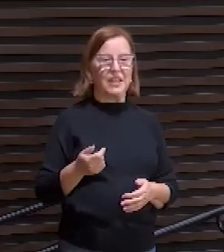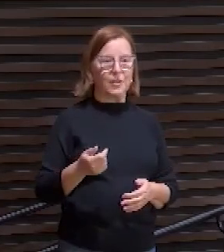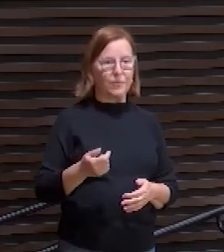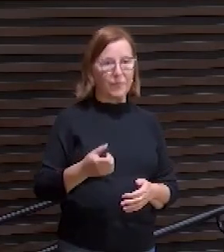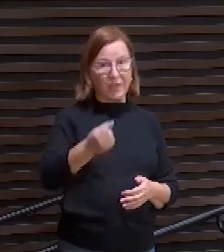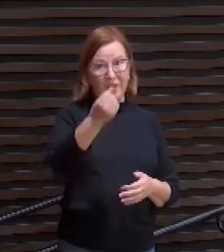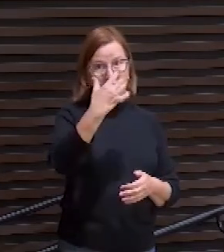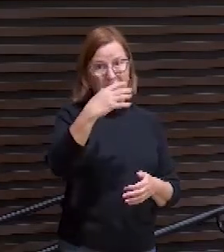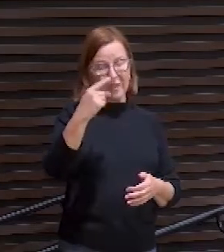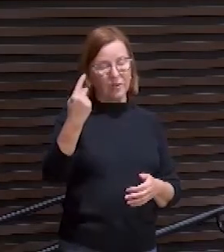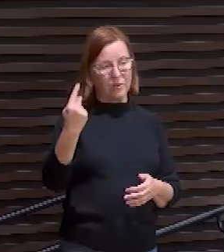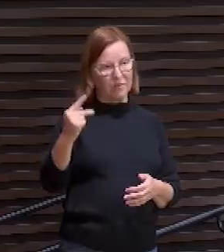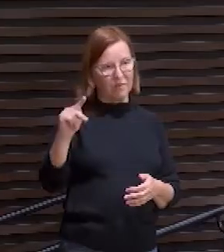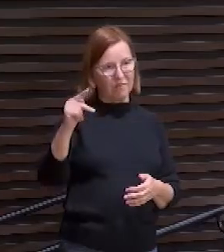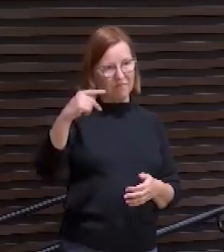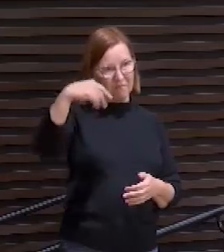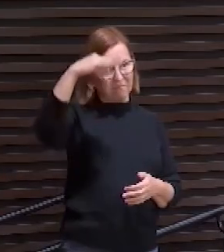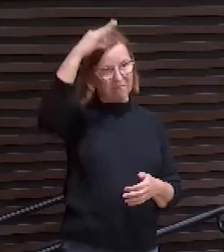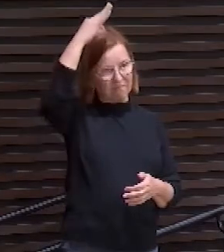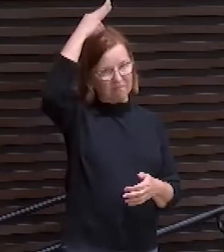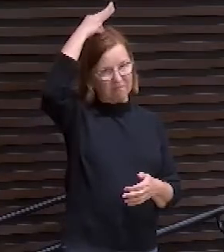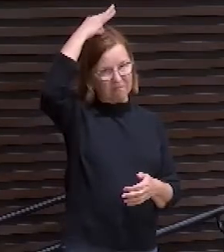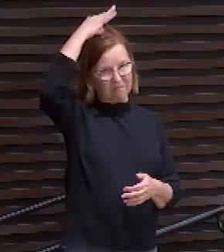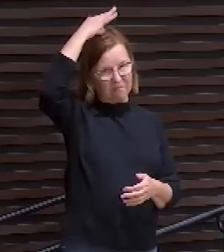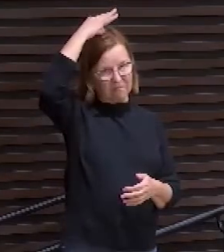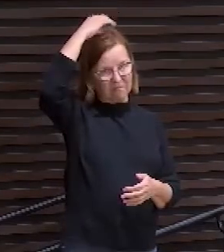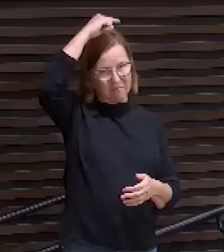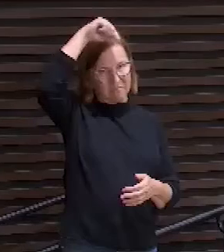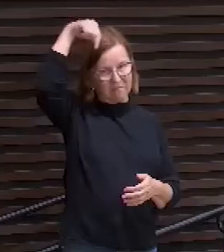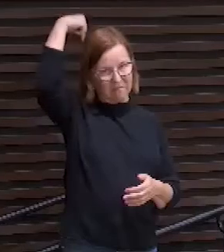a obedecer a palavra. É isso.